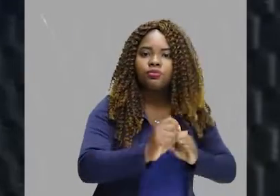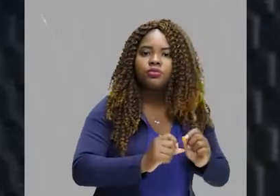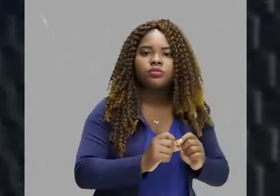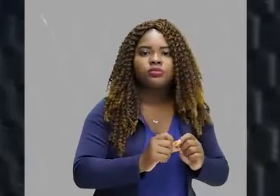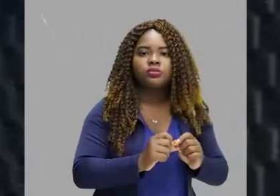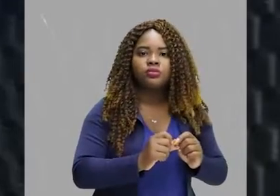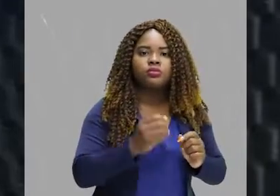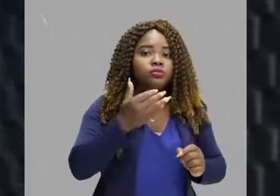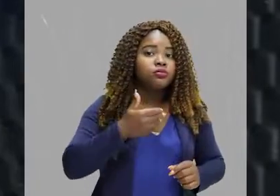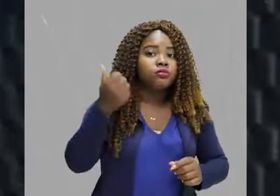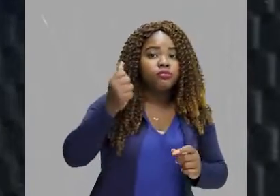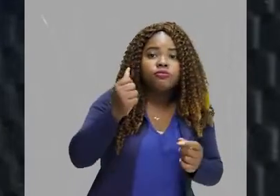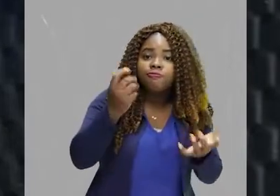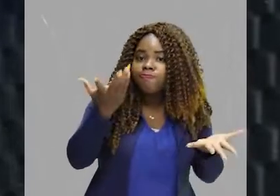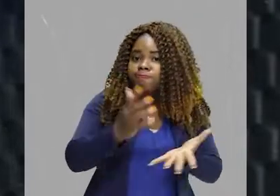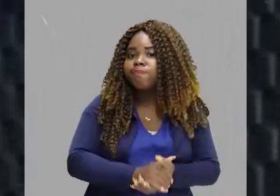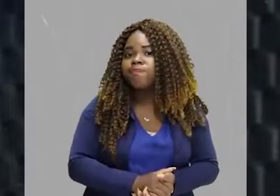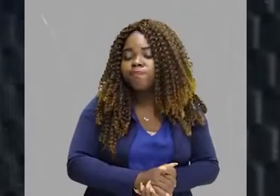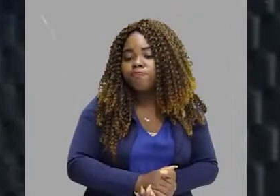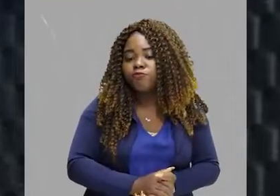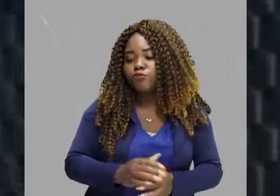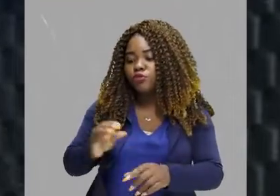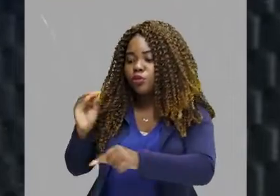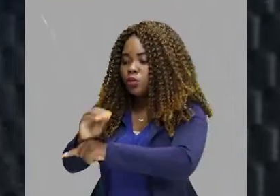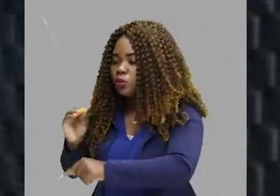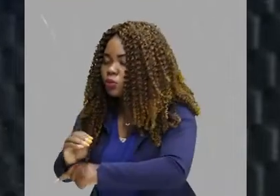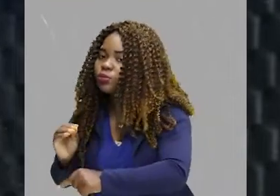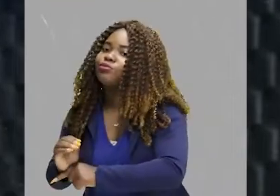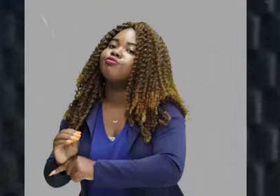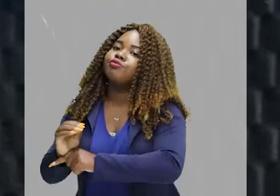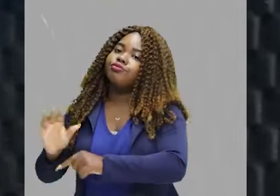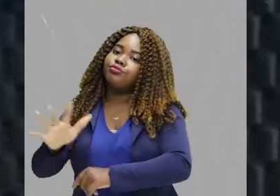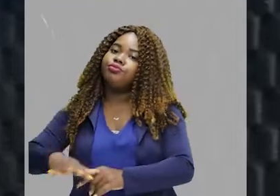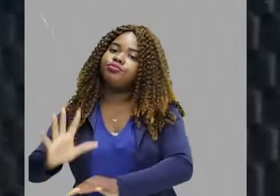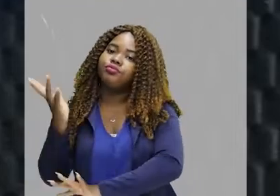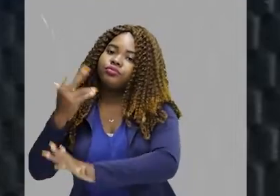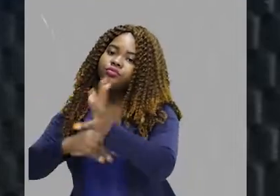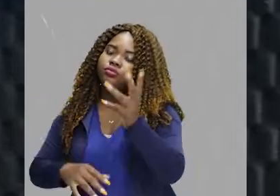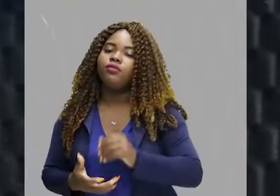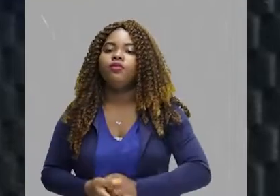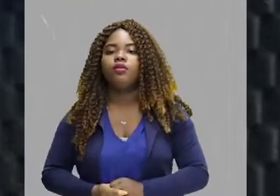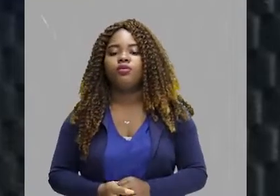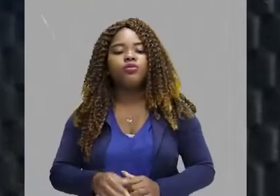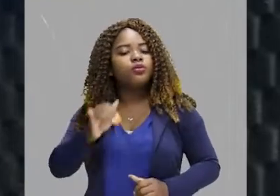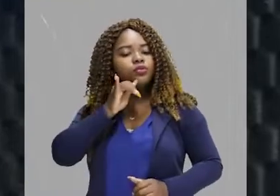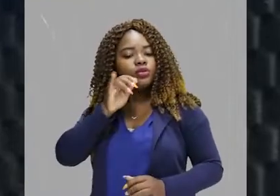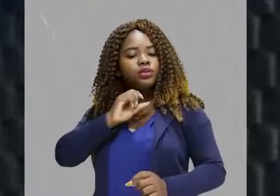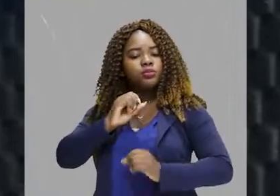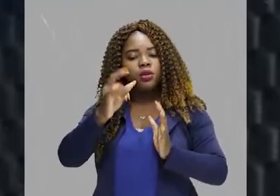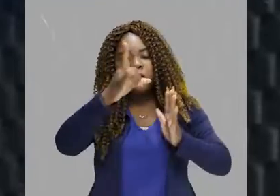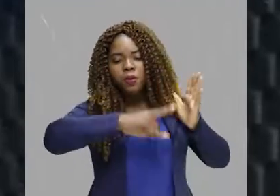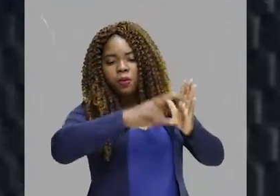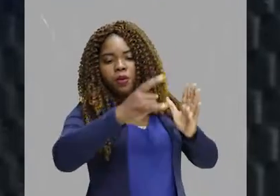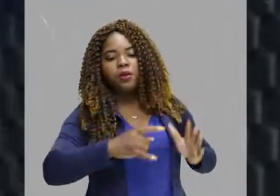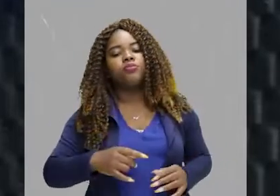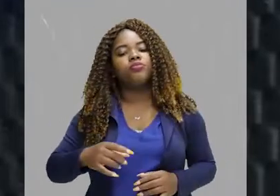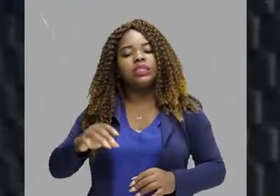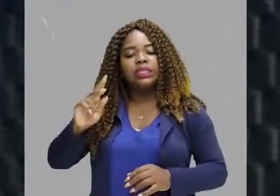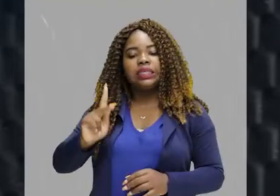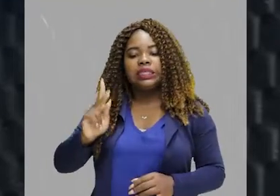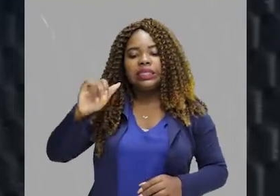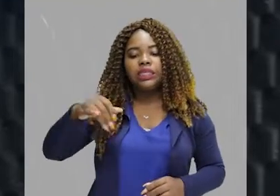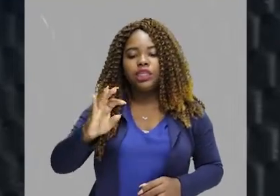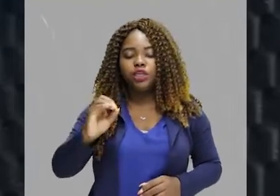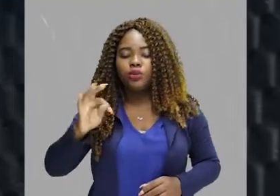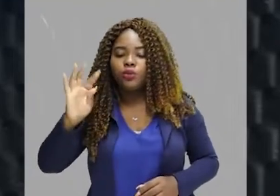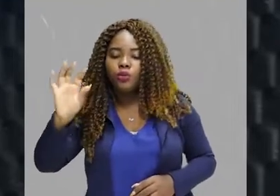conservação ambiental. Foi o que aconteceu no Protocolo de Quioto, que eu citei aqui como exemplo. O Protocolo de Quioto é um documento assinado